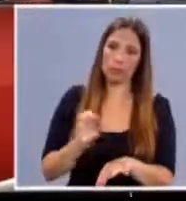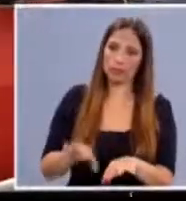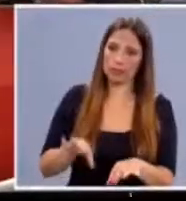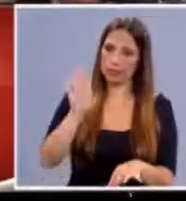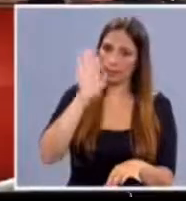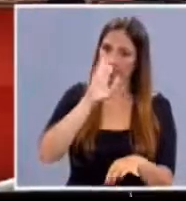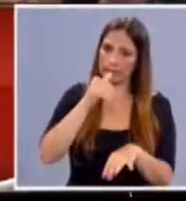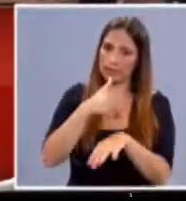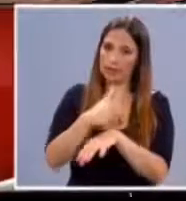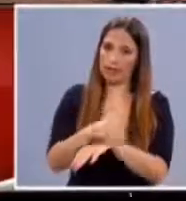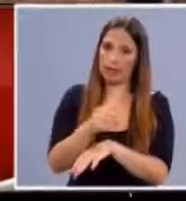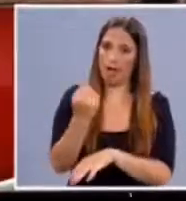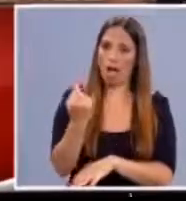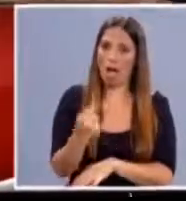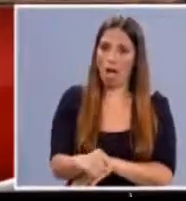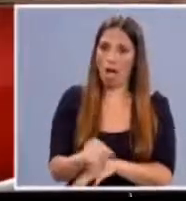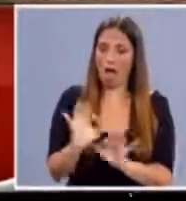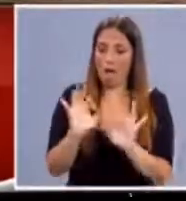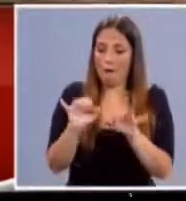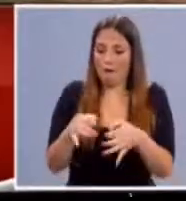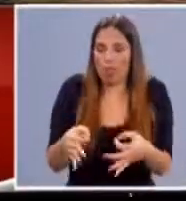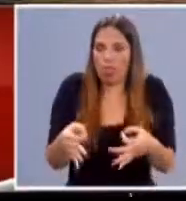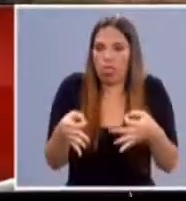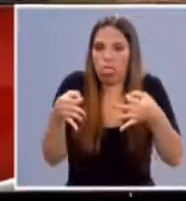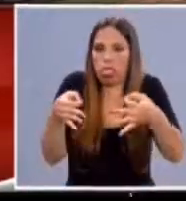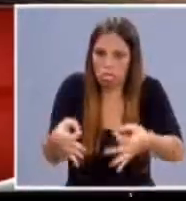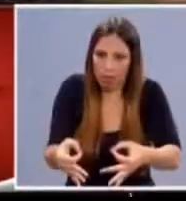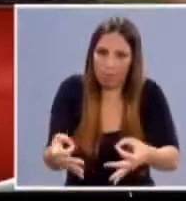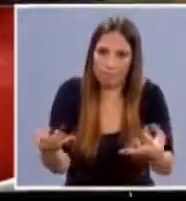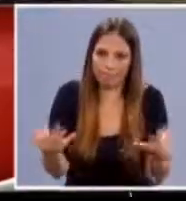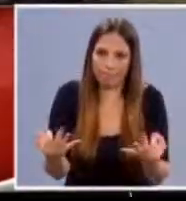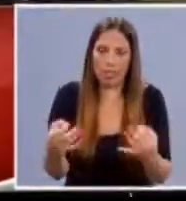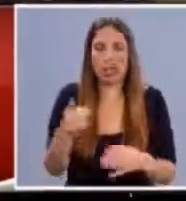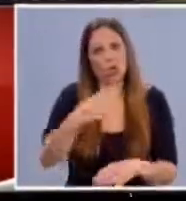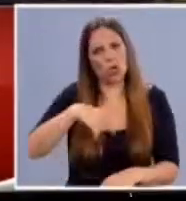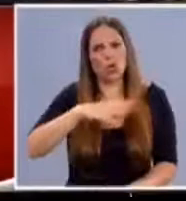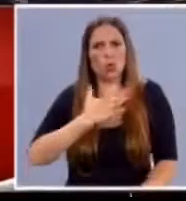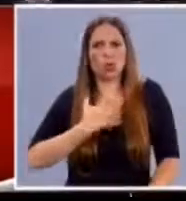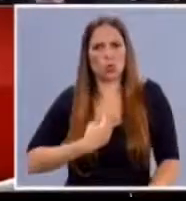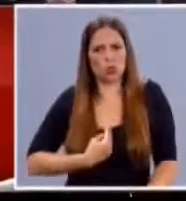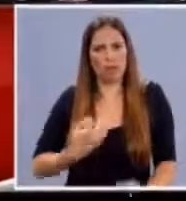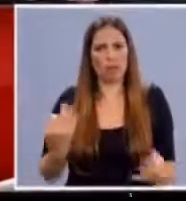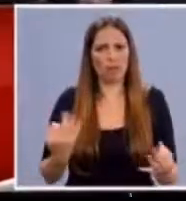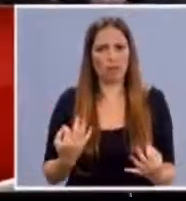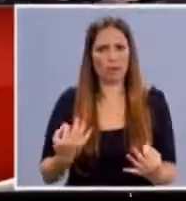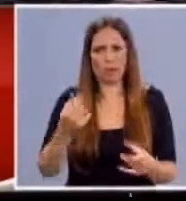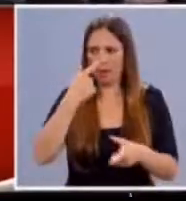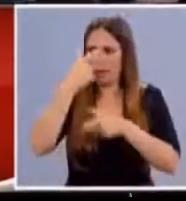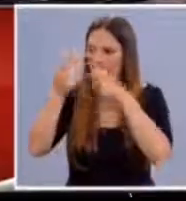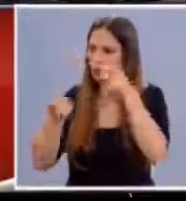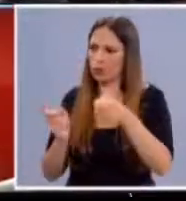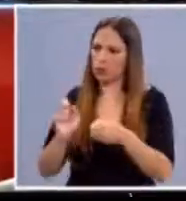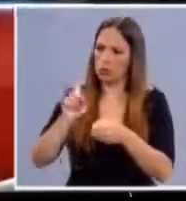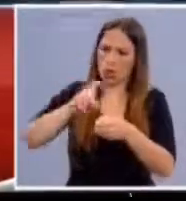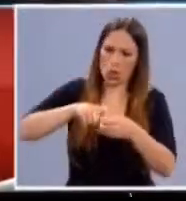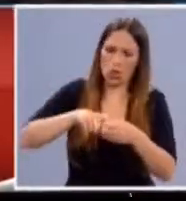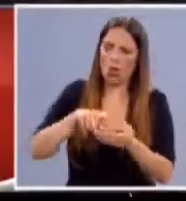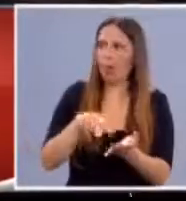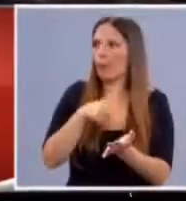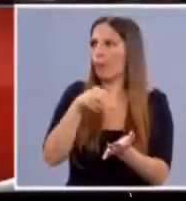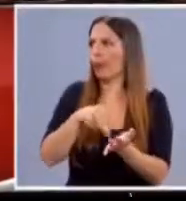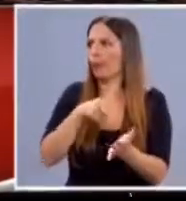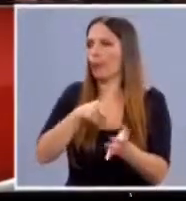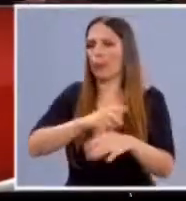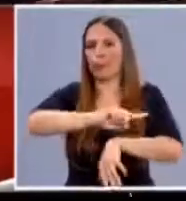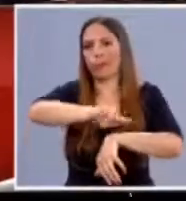atrasos, o final será para muito mais tarde e nós desejaríamos que, efetivamente, que os sócios não tivessem que passar tantas horas,